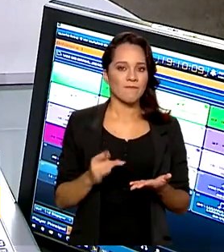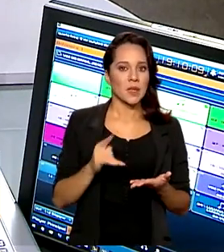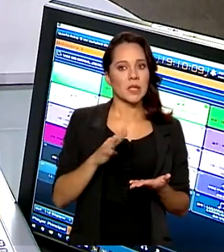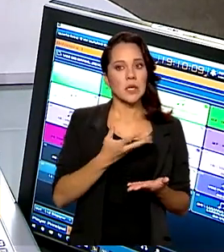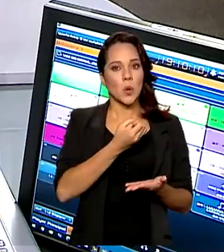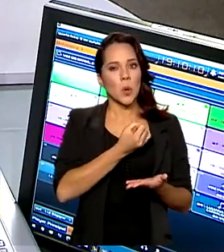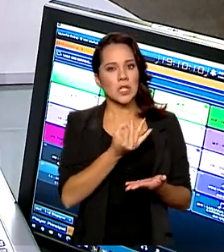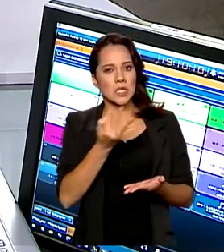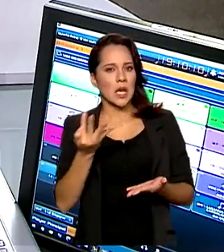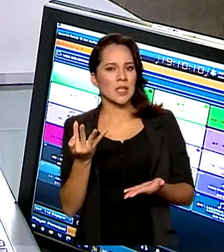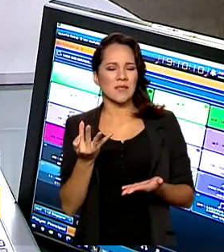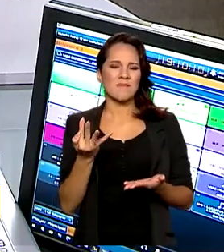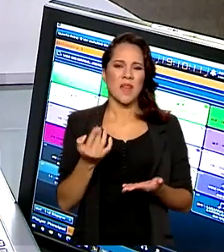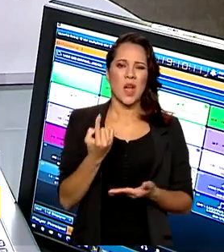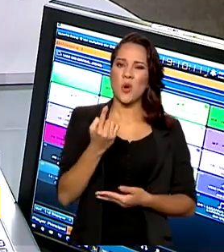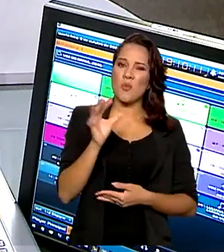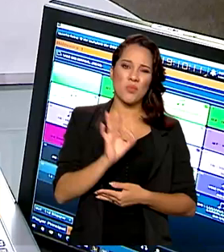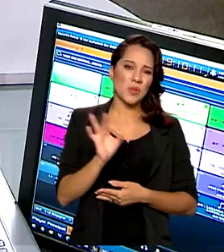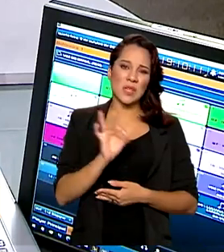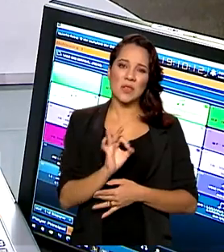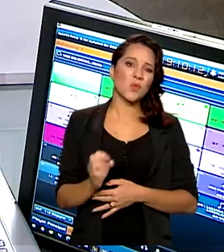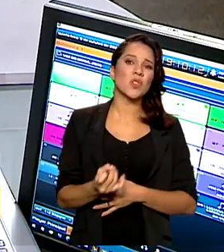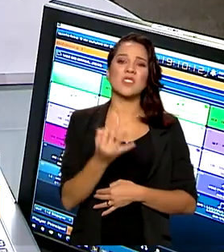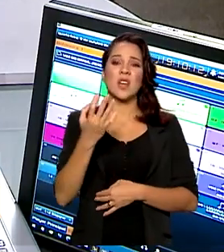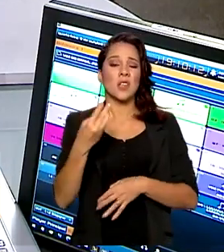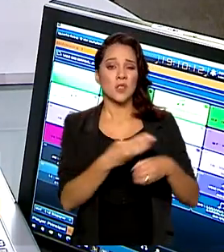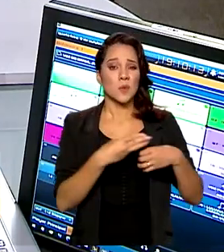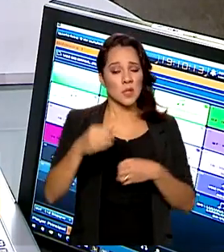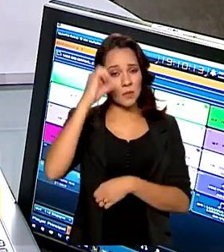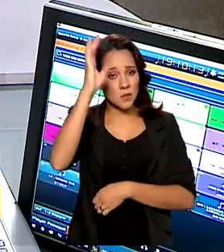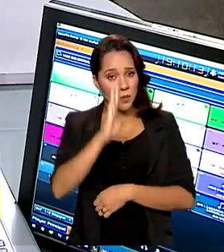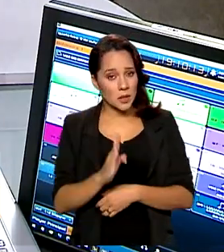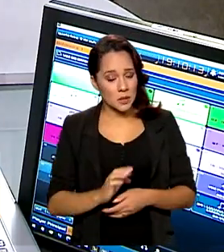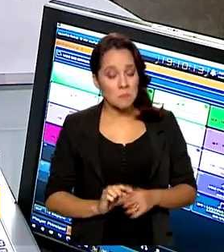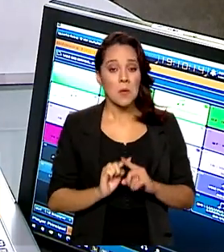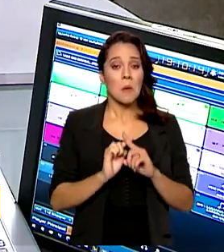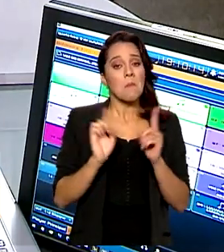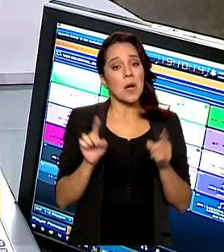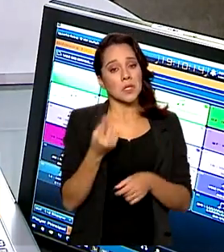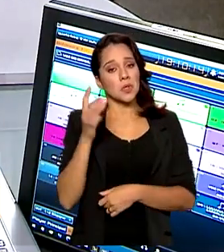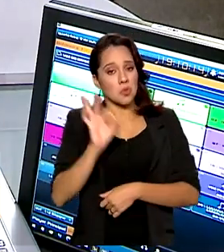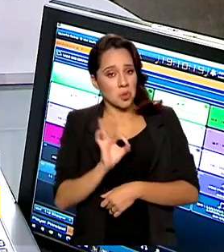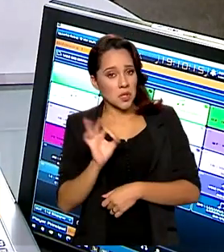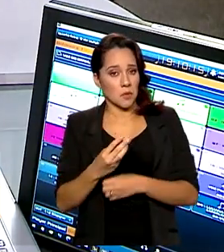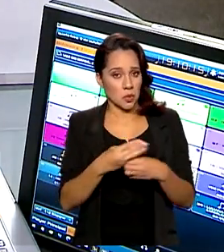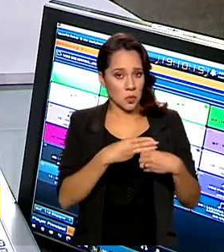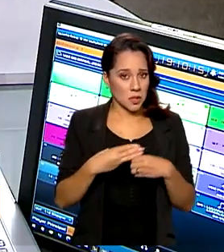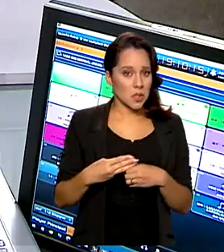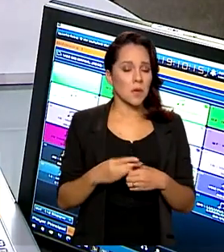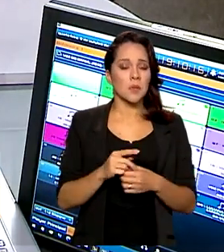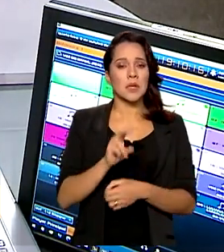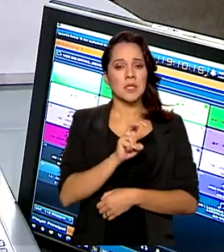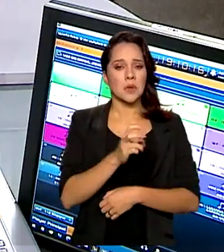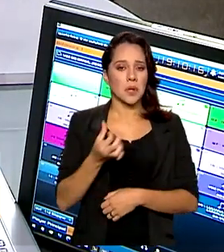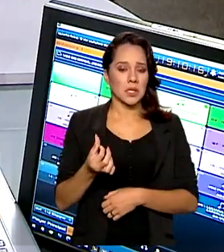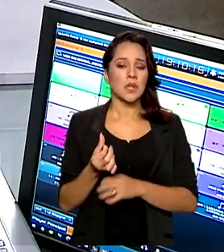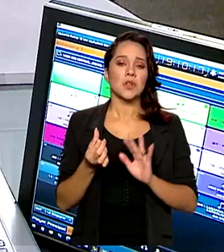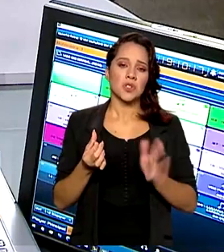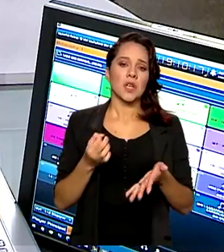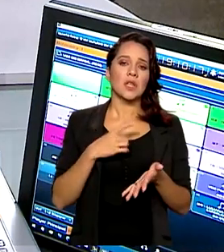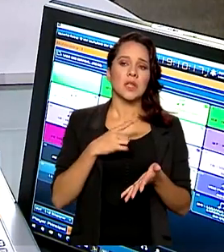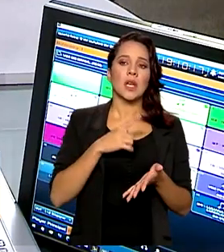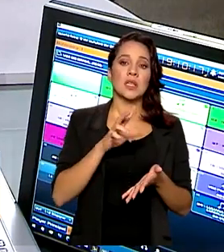termo de número é em torno de 1% do total de municípios brasileiros. Mas esse 1% de municípios, esses 56, eles